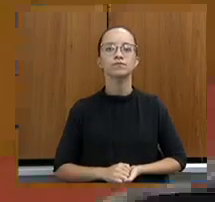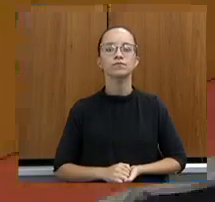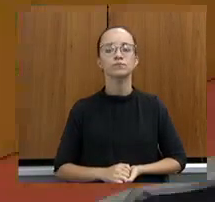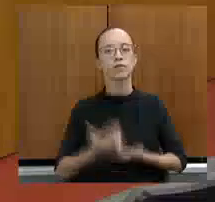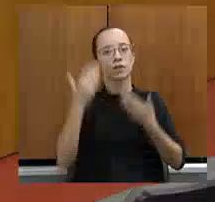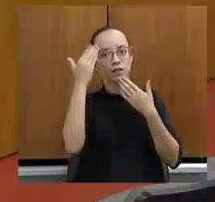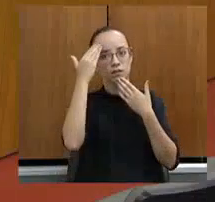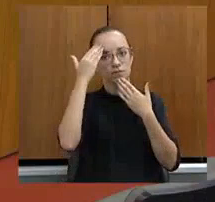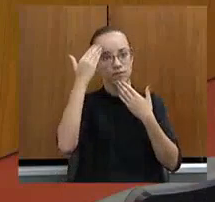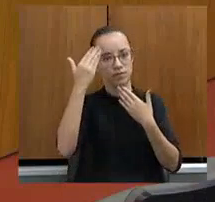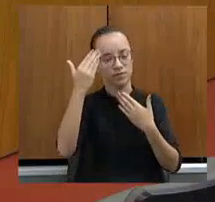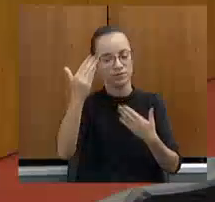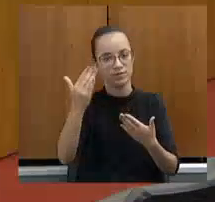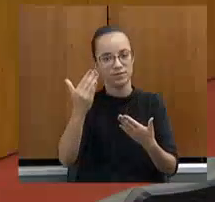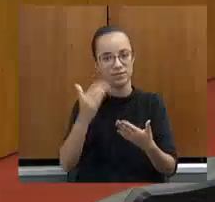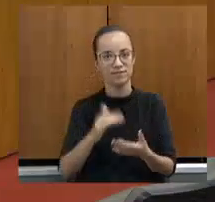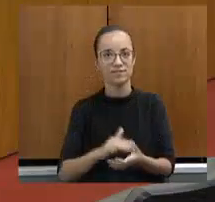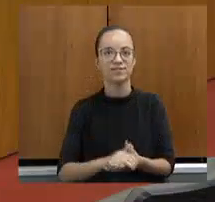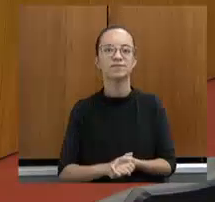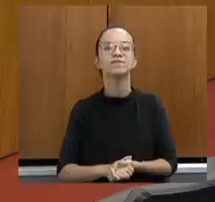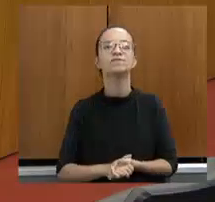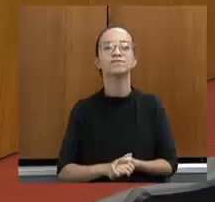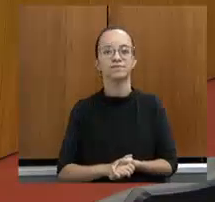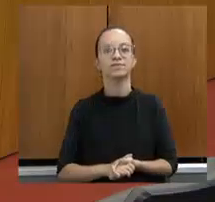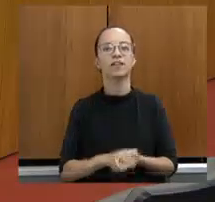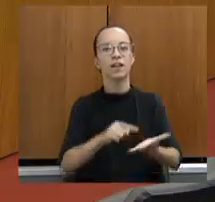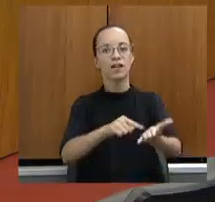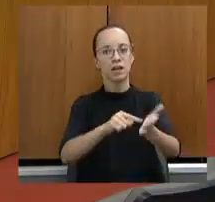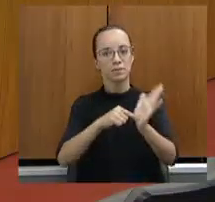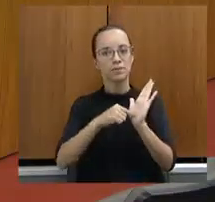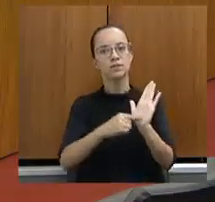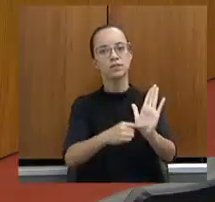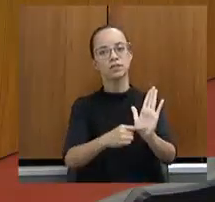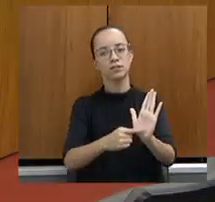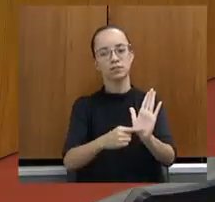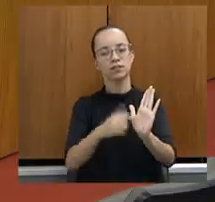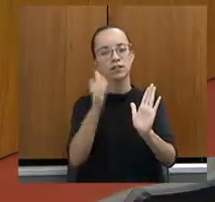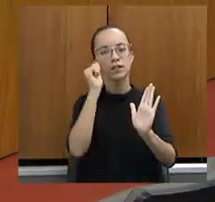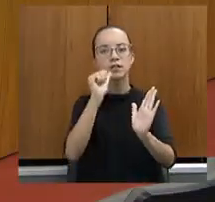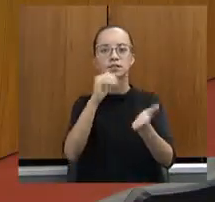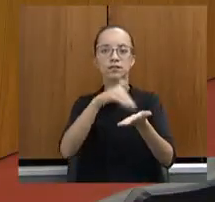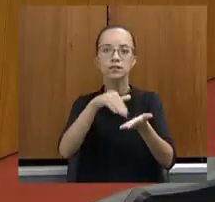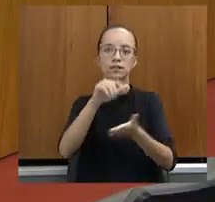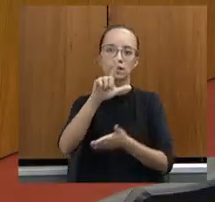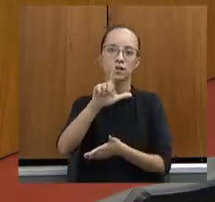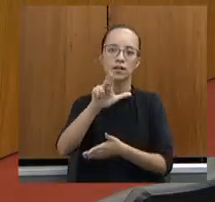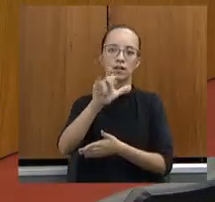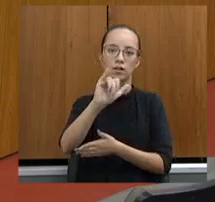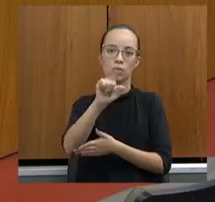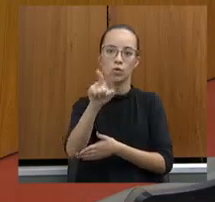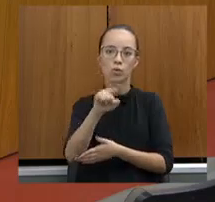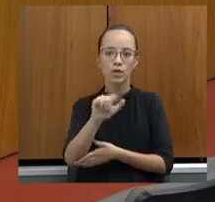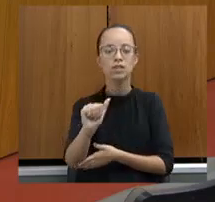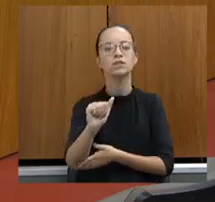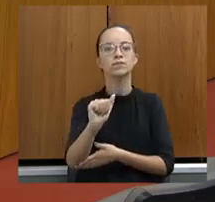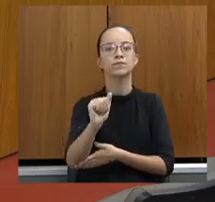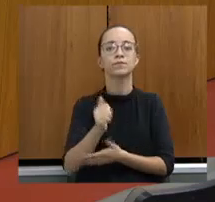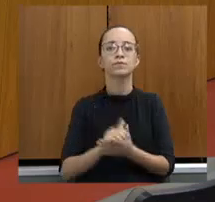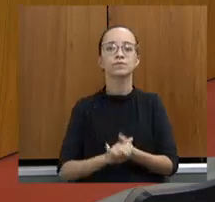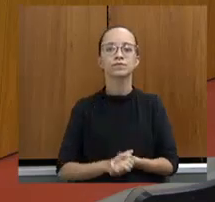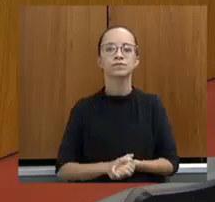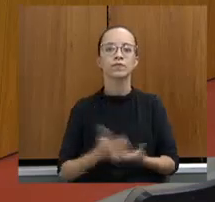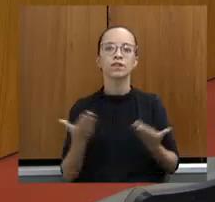agradeço a exposição da secretária Luiza e quebrando um pouquinho